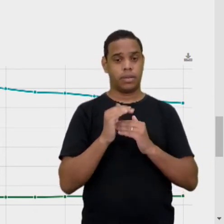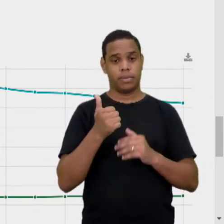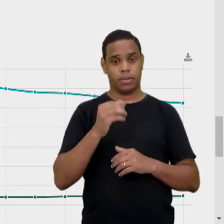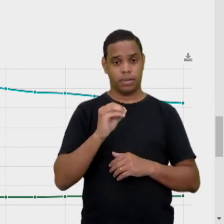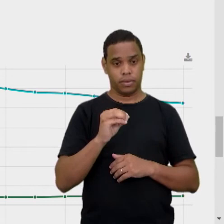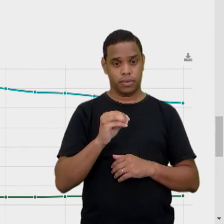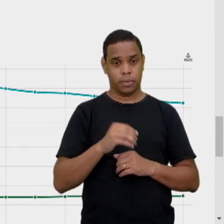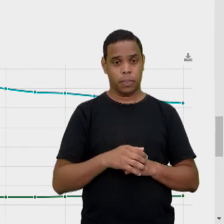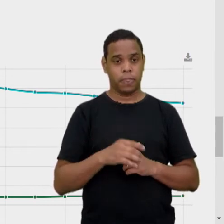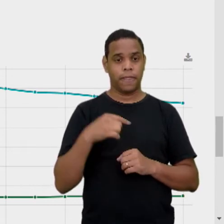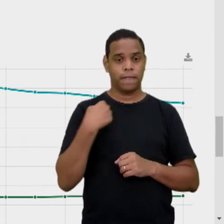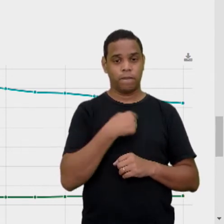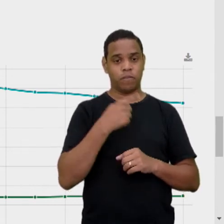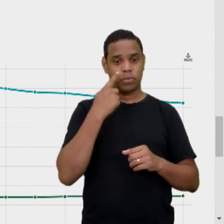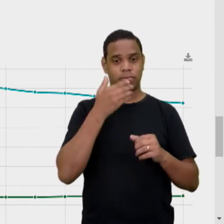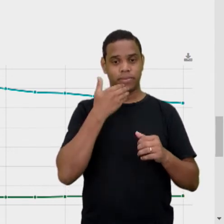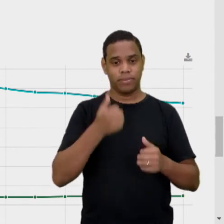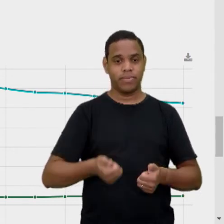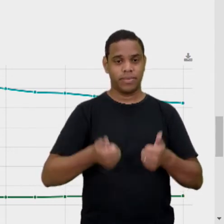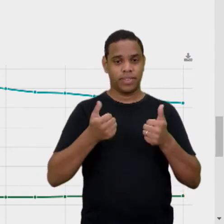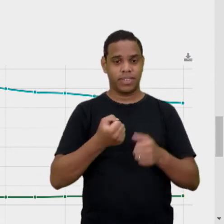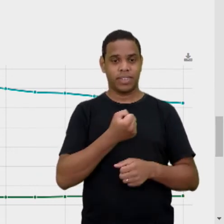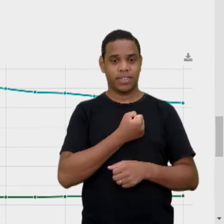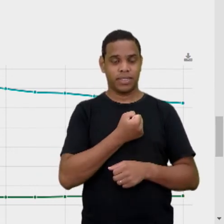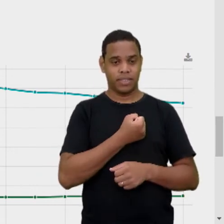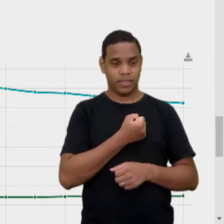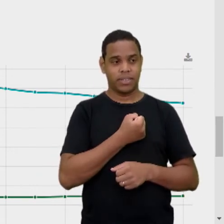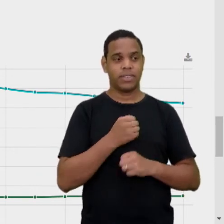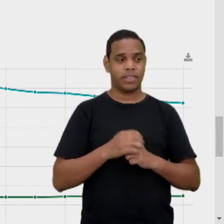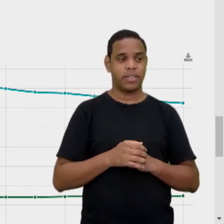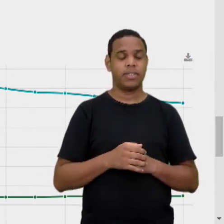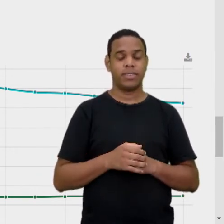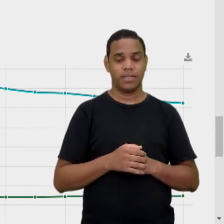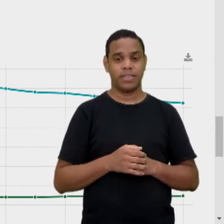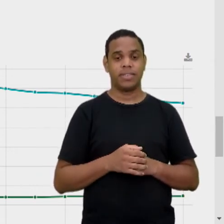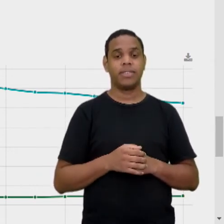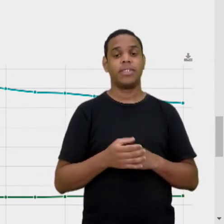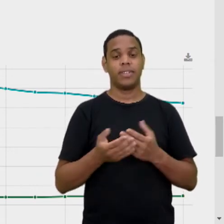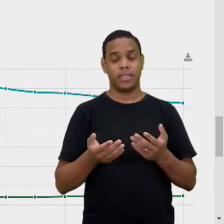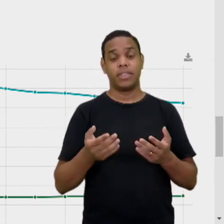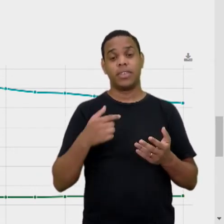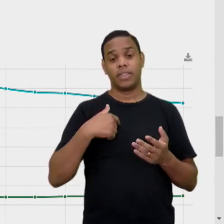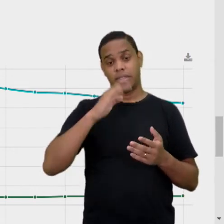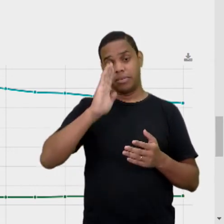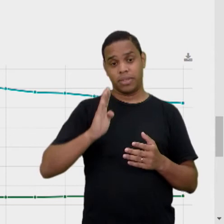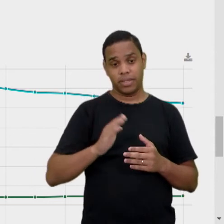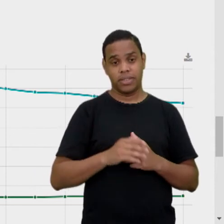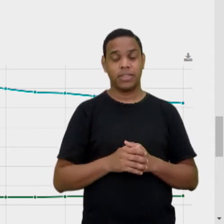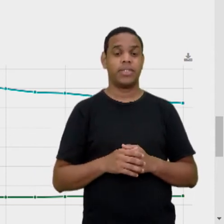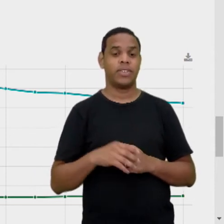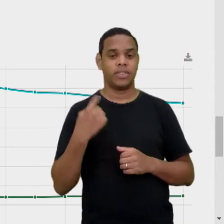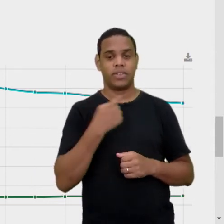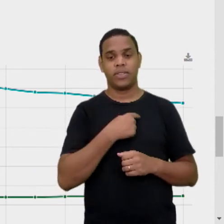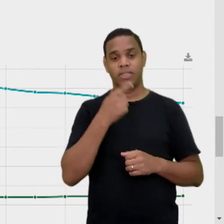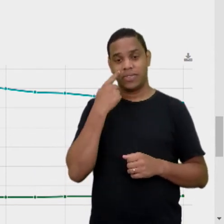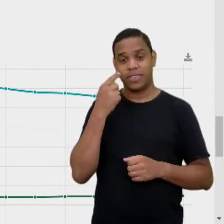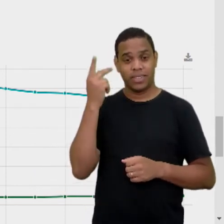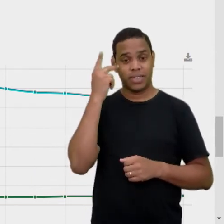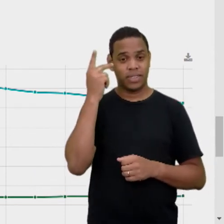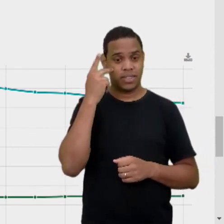Então, temos que melhorar essas notas aí, são índices de 2019 do Brasil. Depois a gente vai ver aí de São Paulo